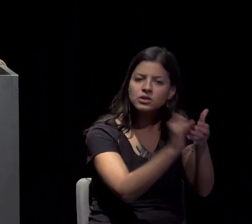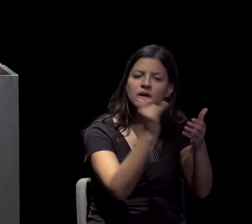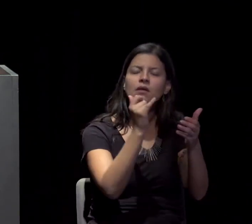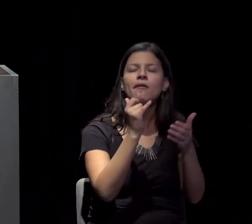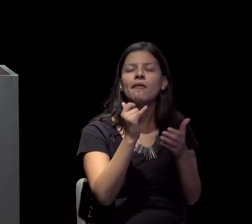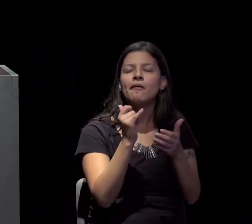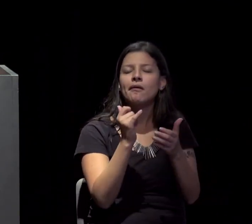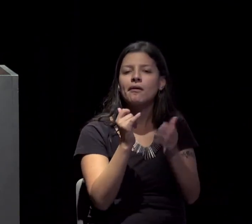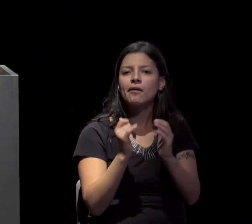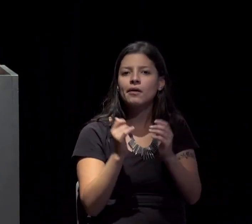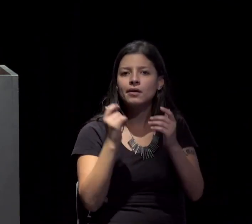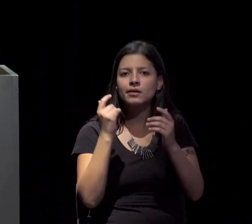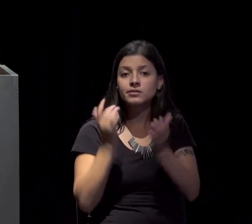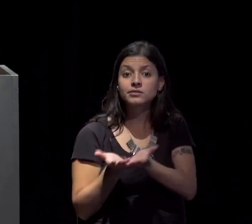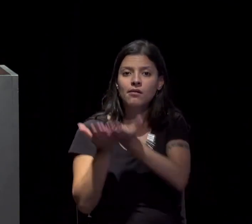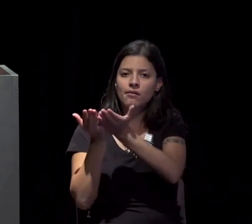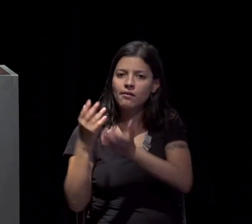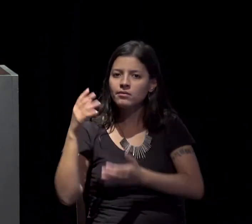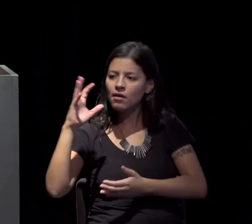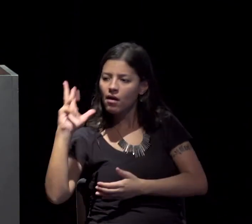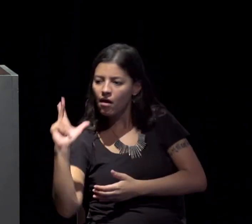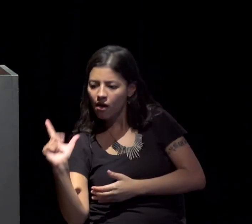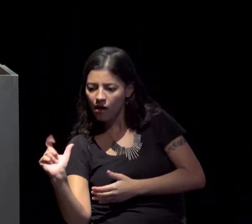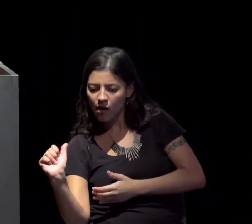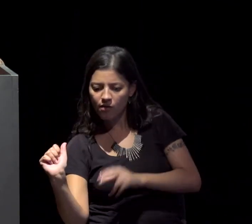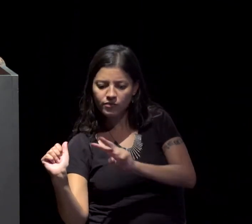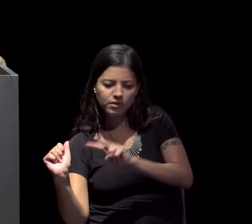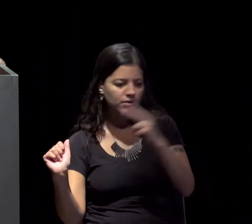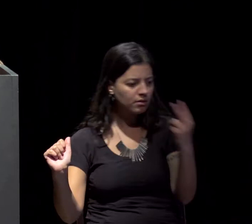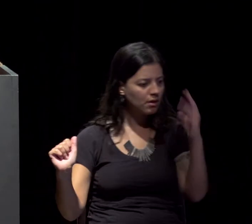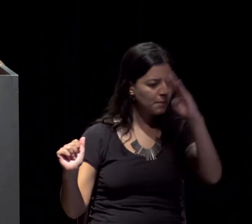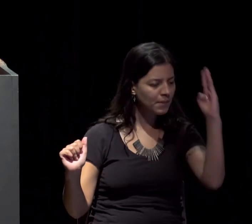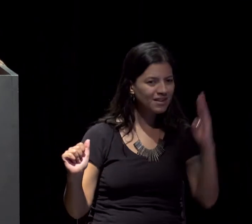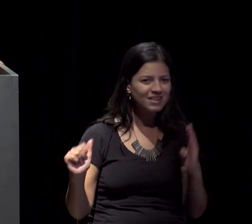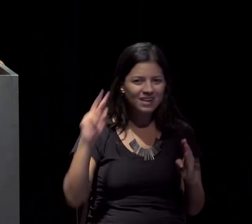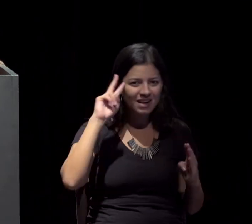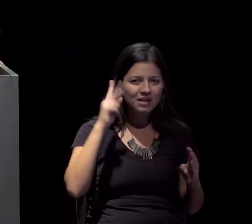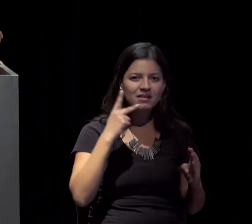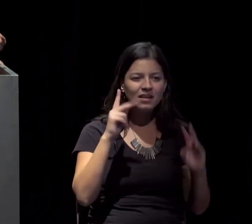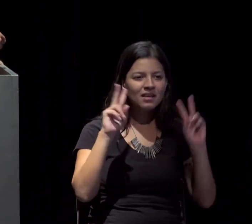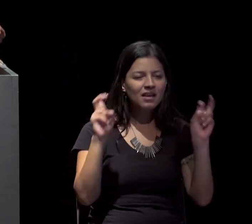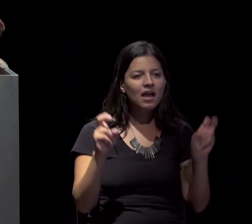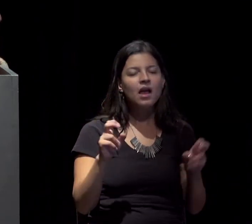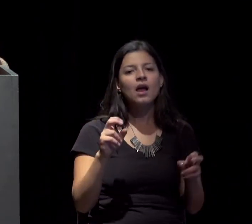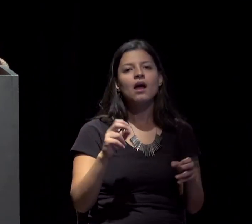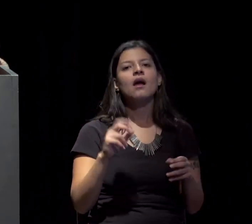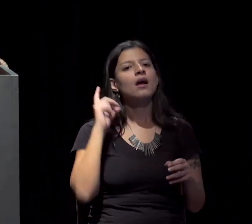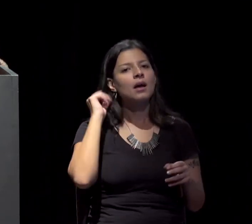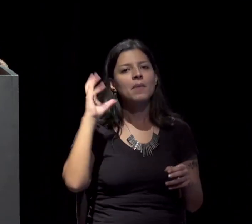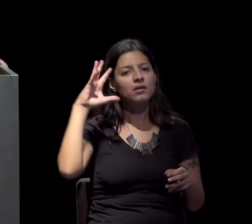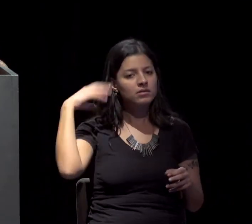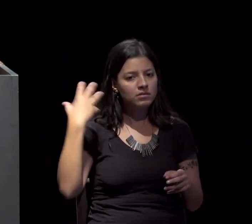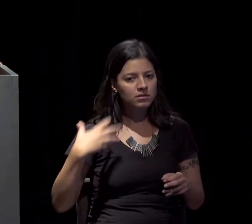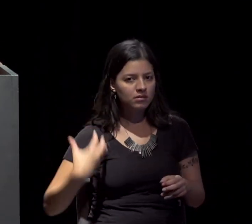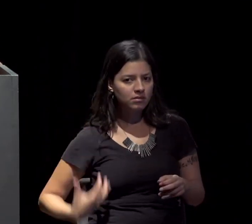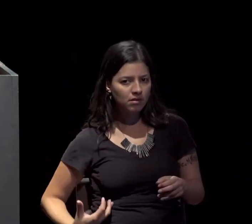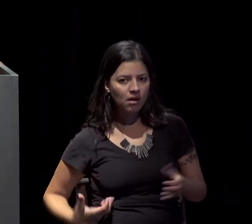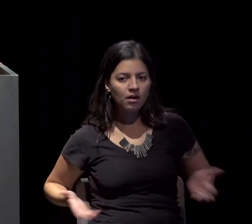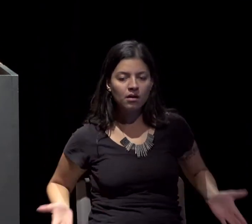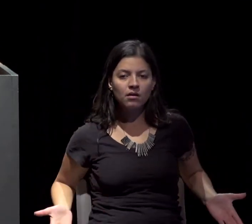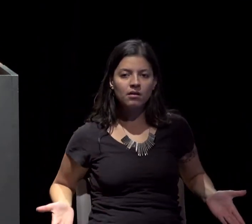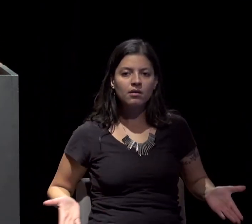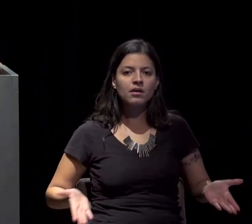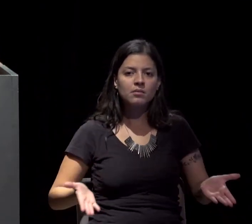para o Brasil, naquela belíssima metáfora do cabelo da jovem que tem o selo de Iemanjá e que,